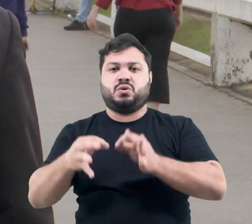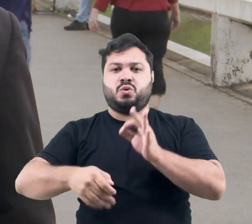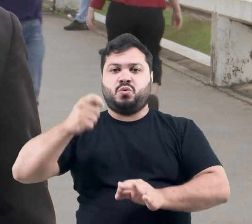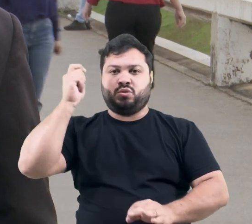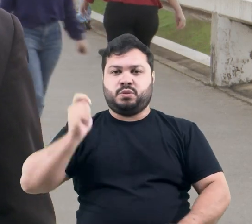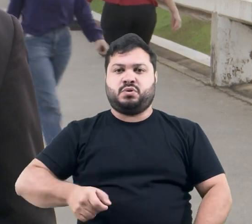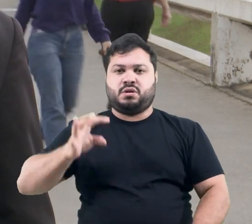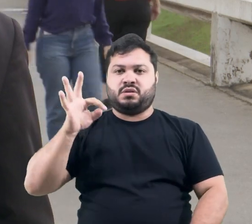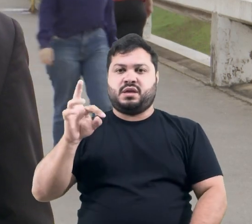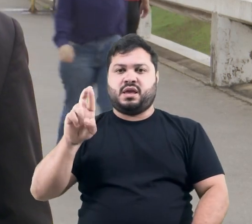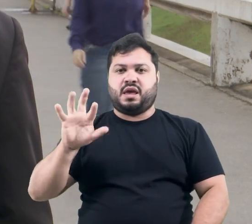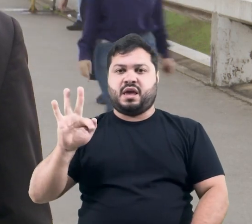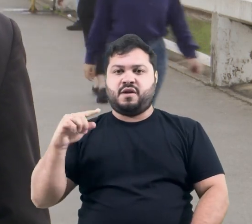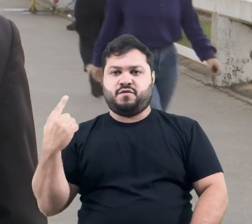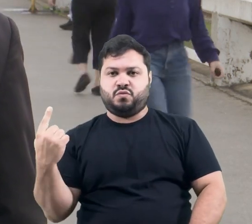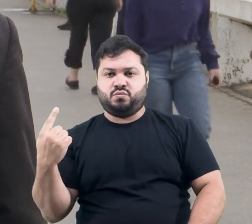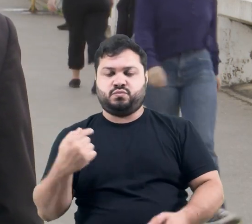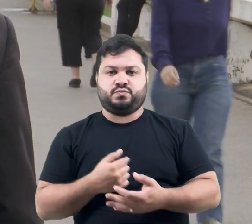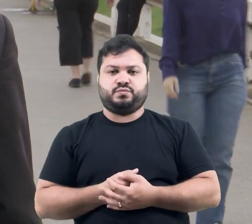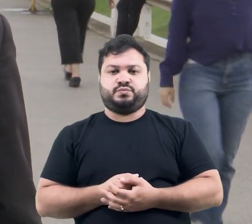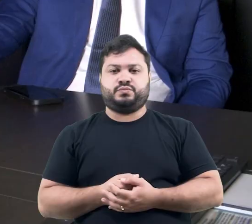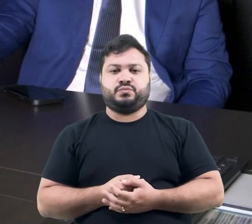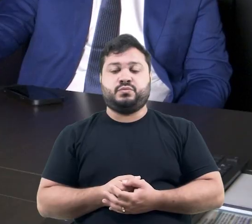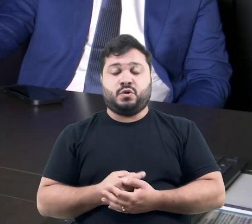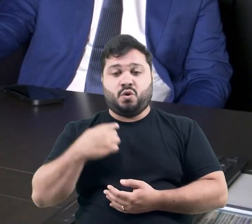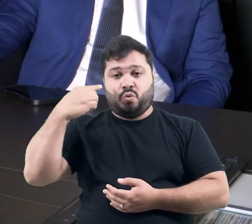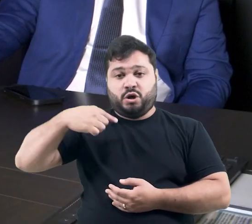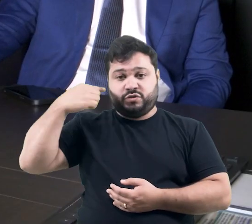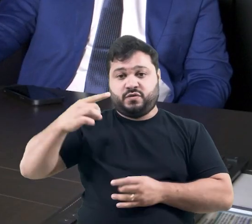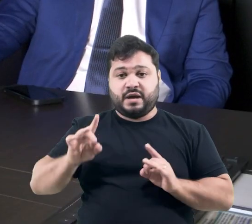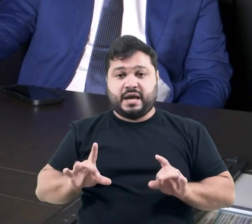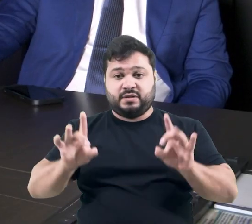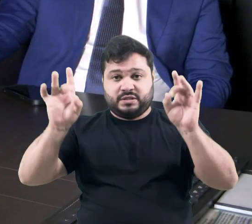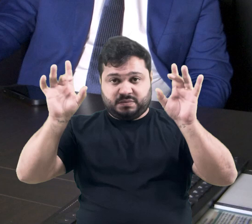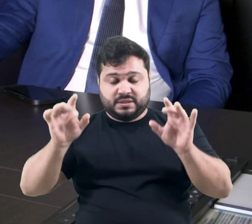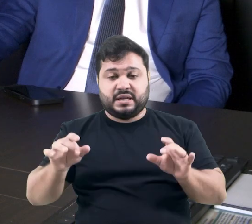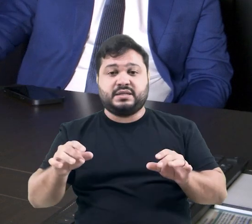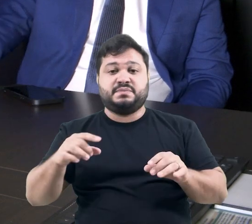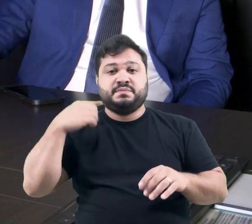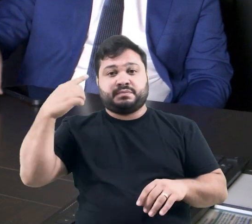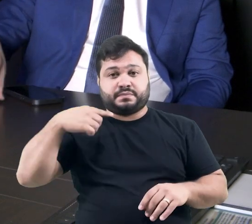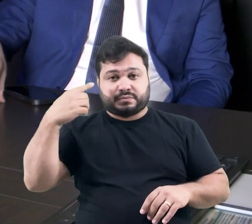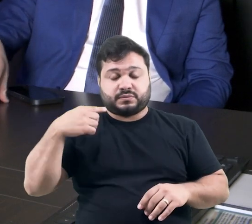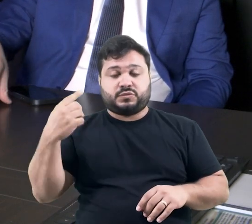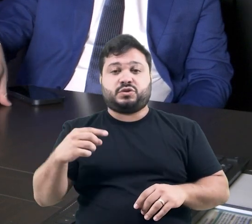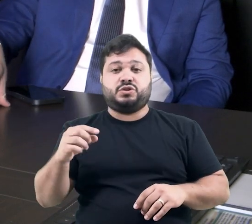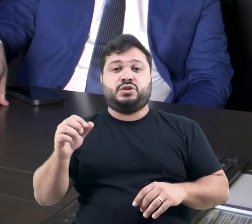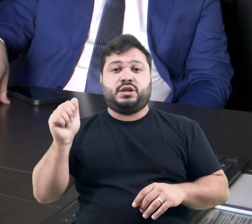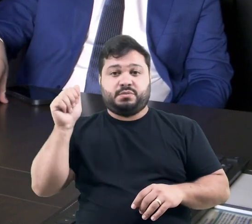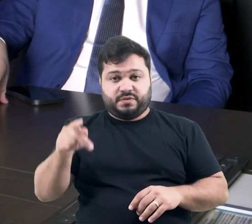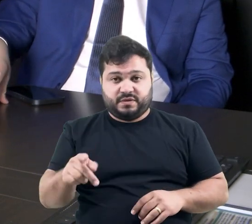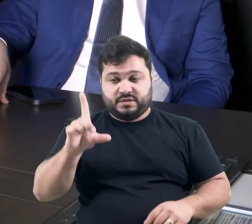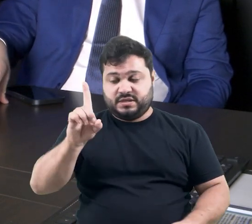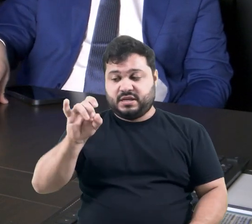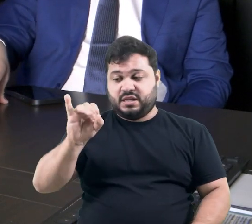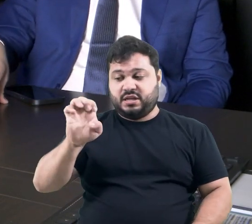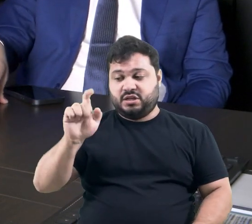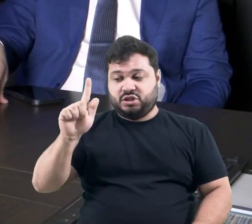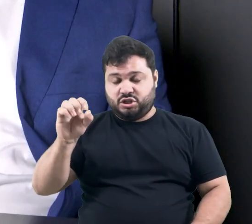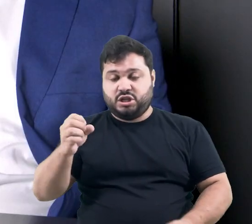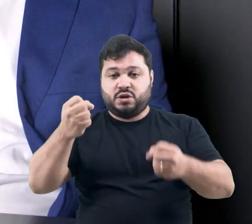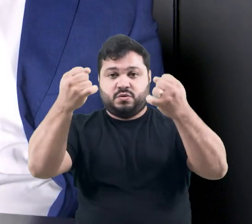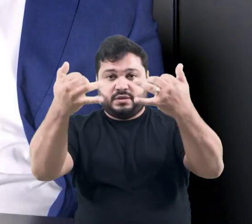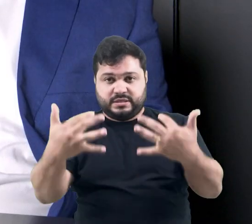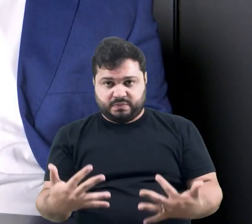pelo Tribunal Regional Federal da Primeira Região. O advogado especialista em direito previdenciário, Diego